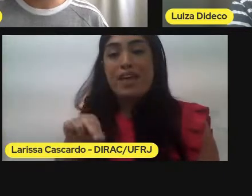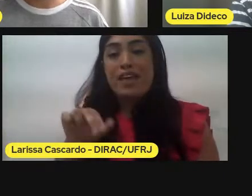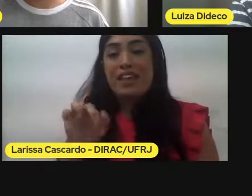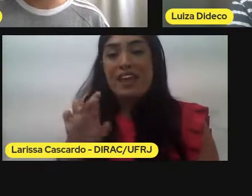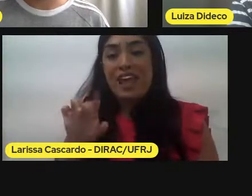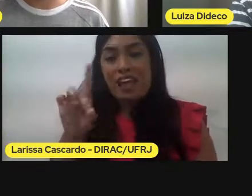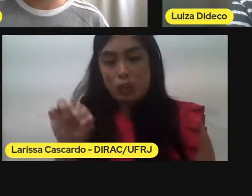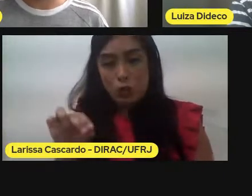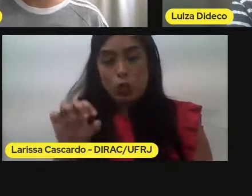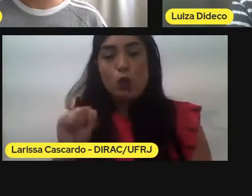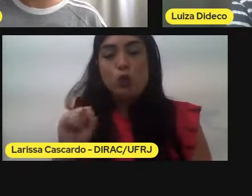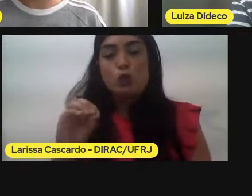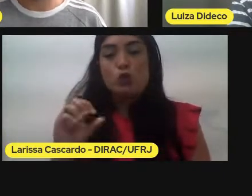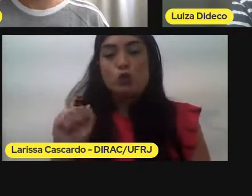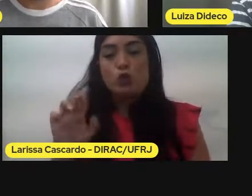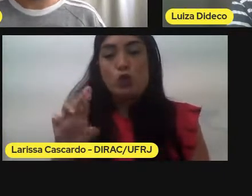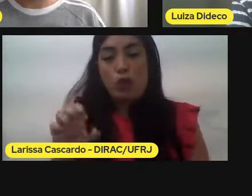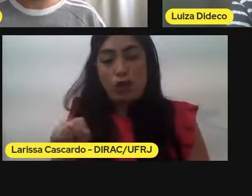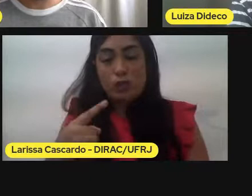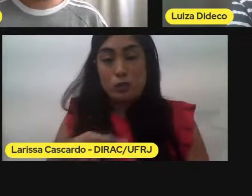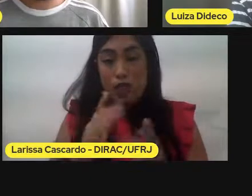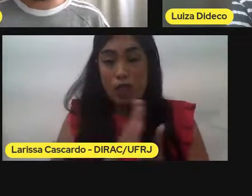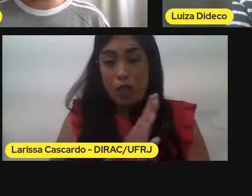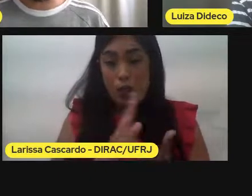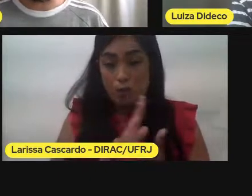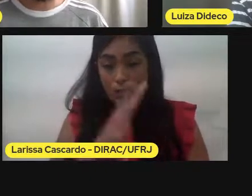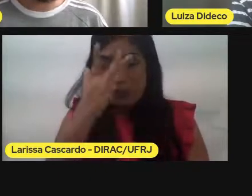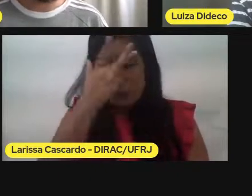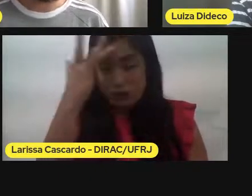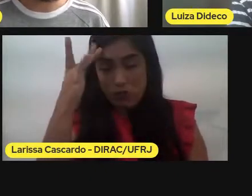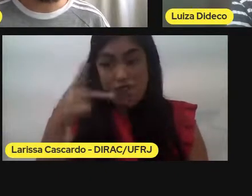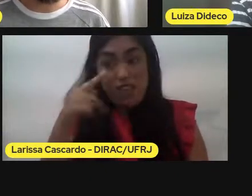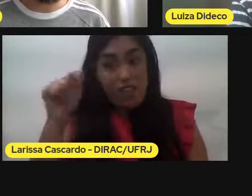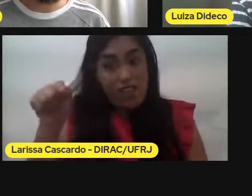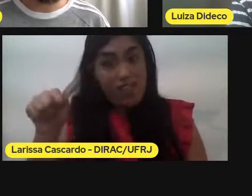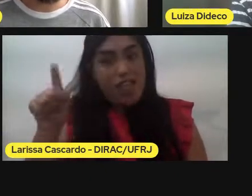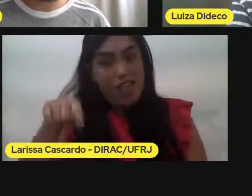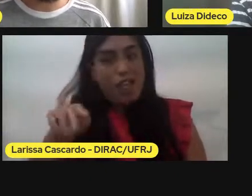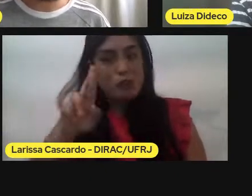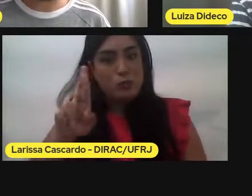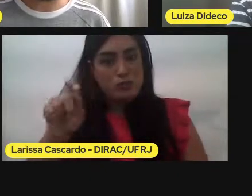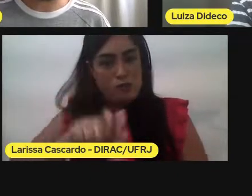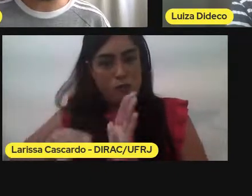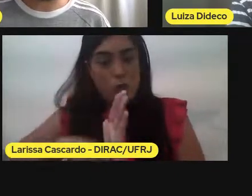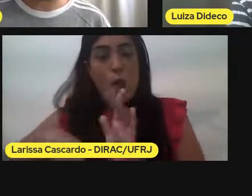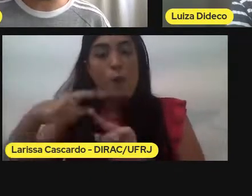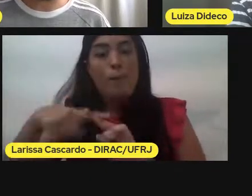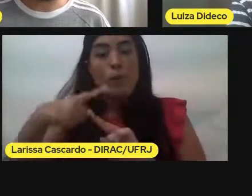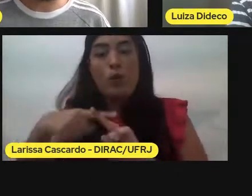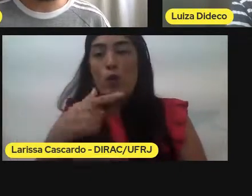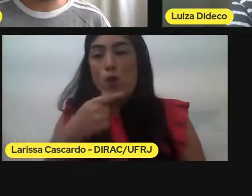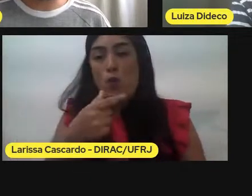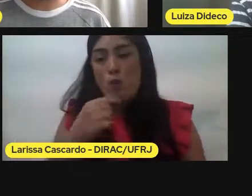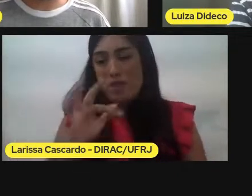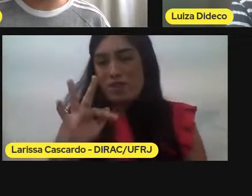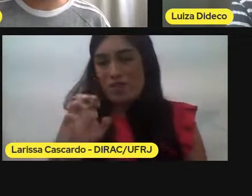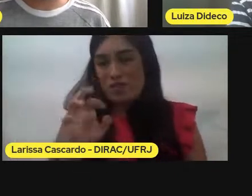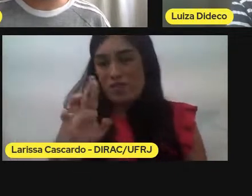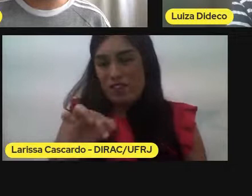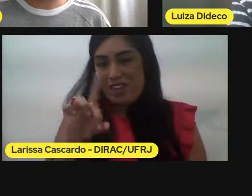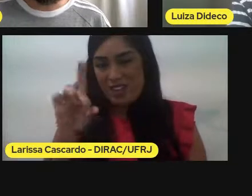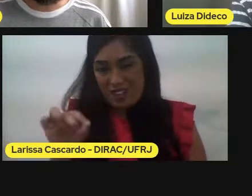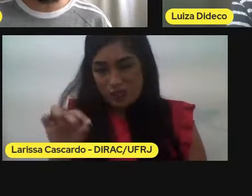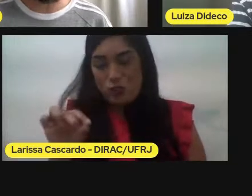personalidades fictícias do Fernando Pessoa, a quem o Fernando Pessoa, em carta a um amigo,